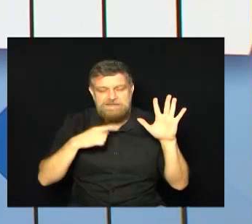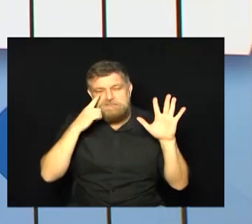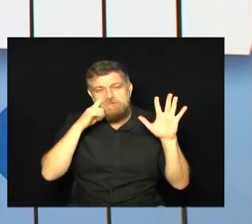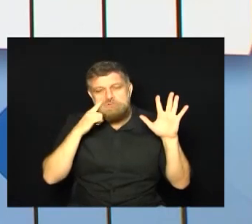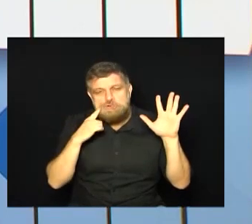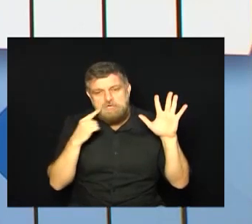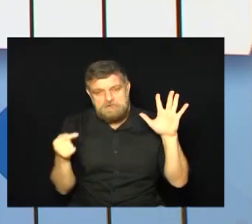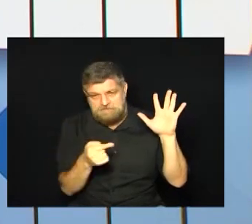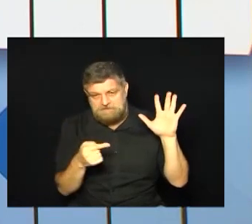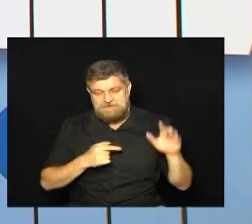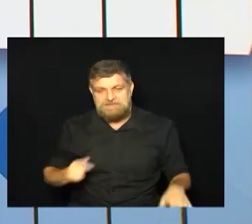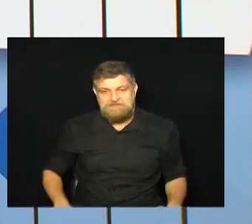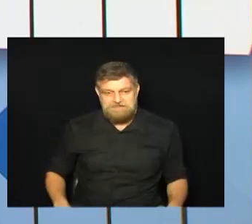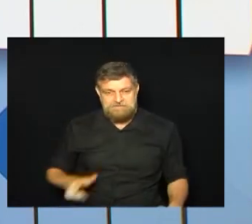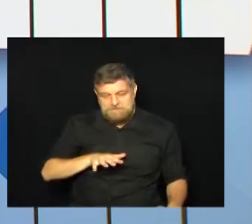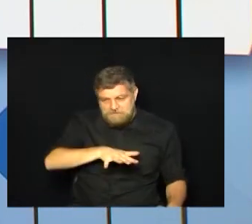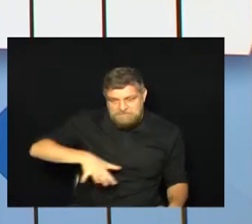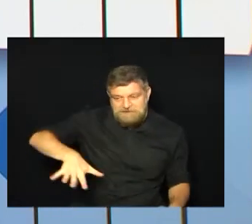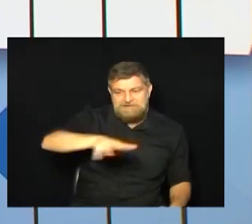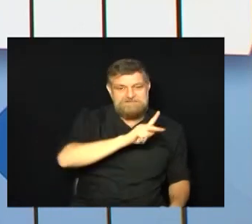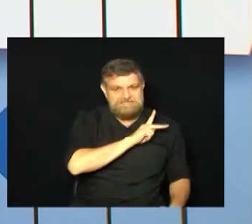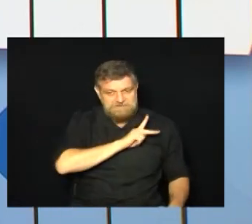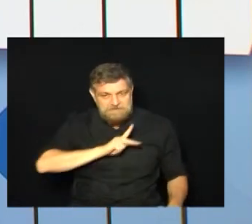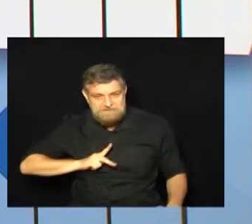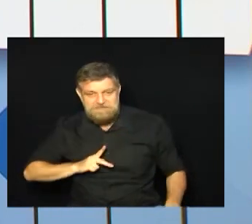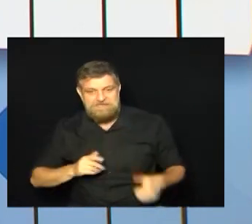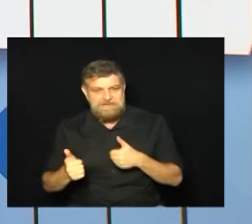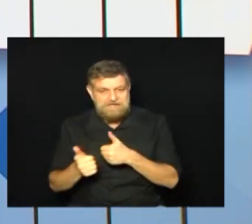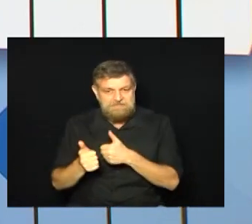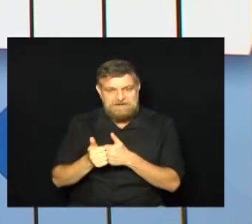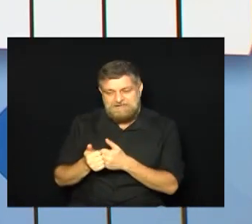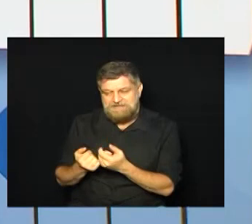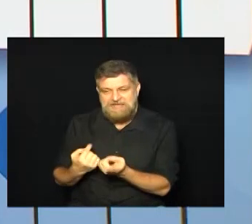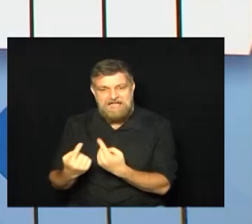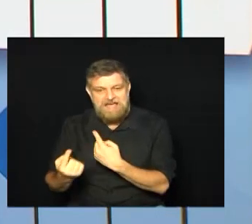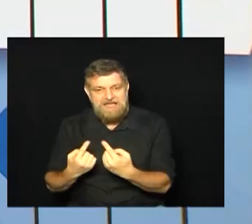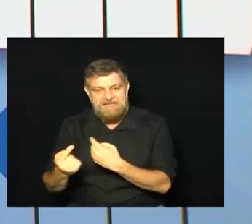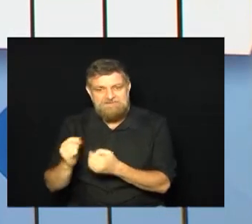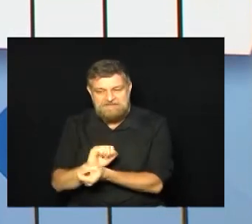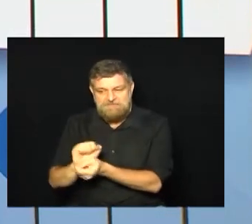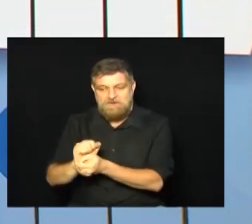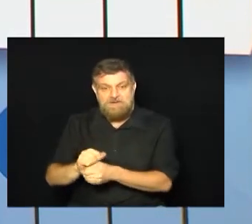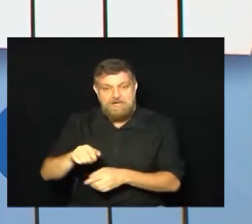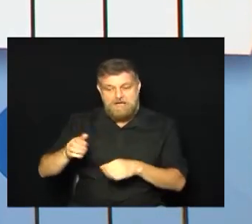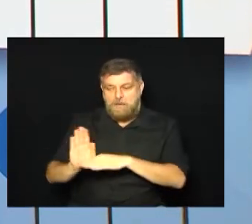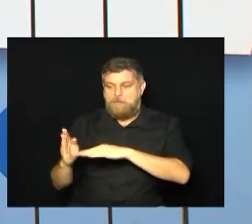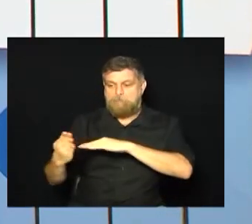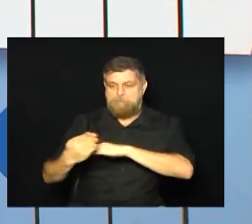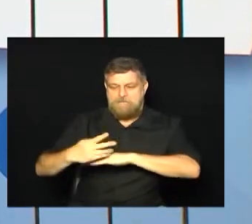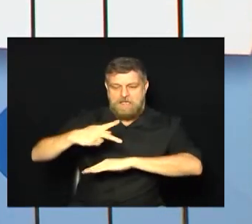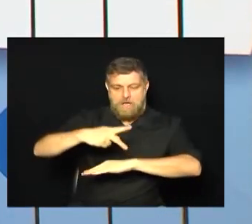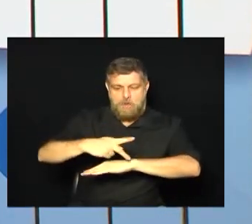Avenida da Abolição, essa região da Ponte Preta, entre a Abolição e o Jardim Proença. A gente lembra que tem